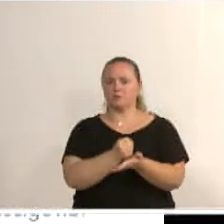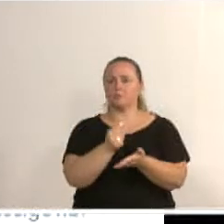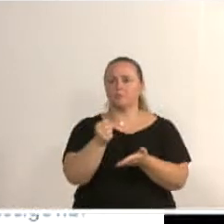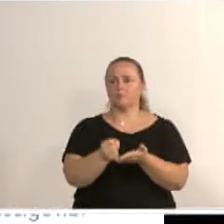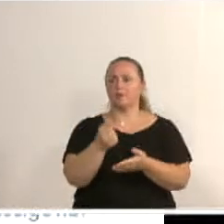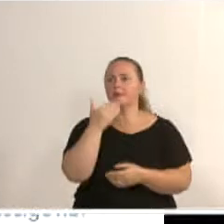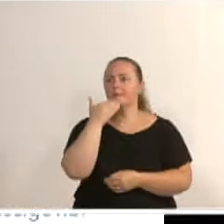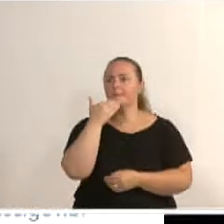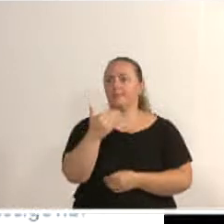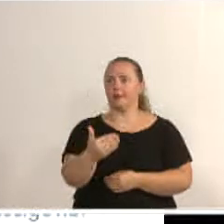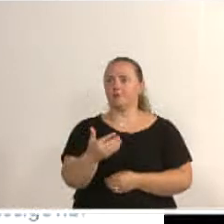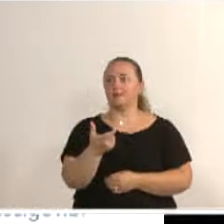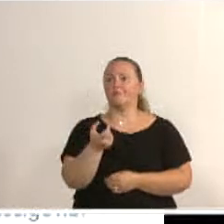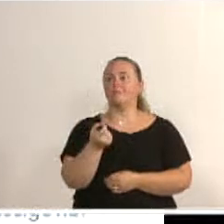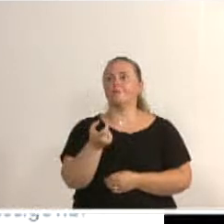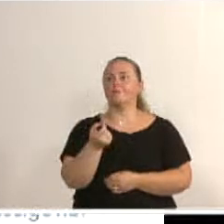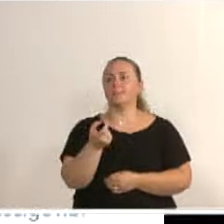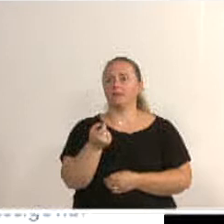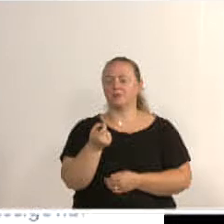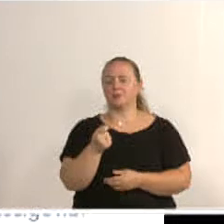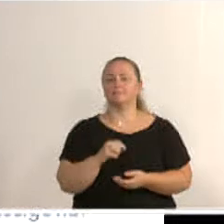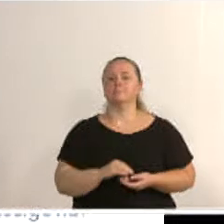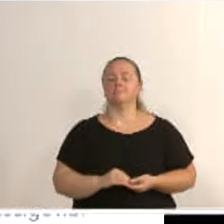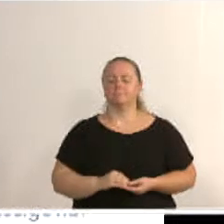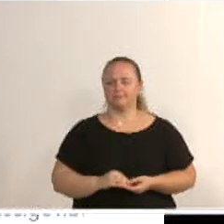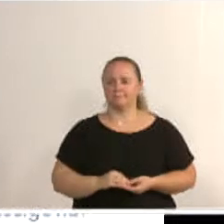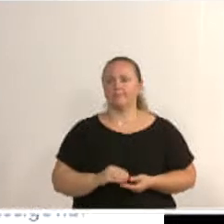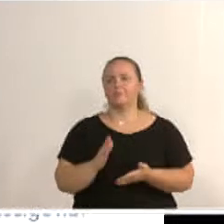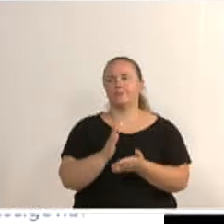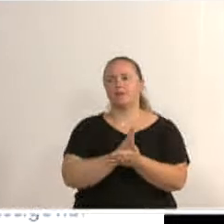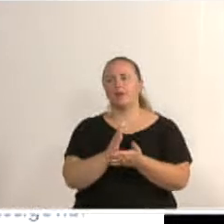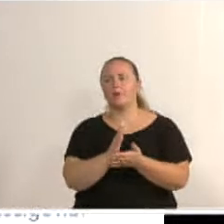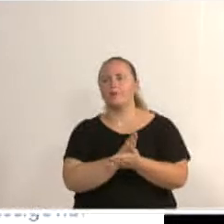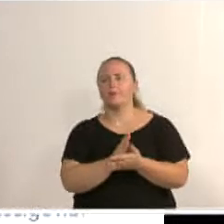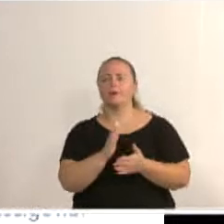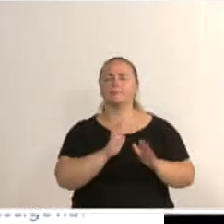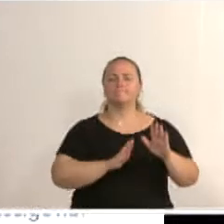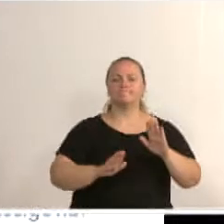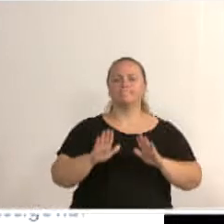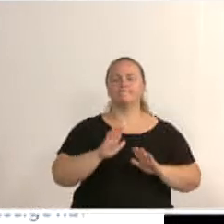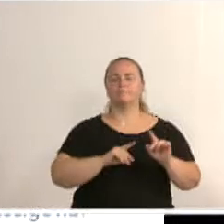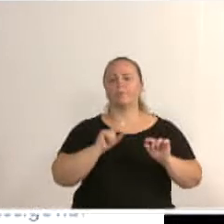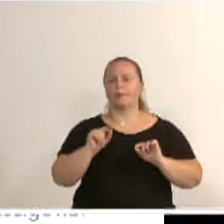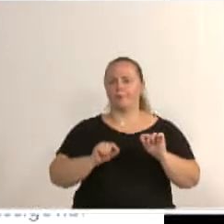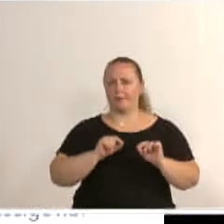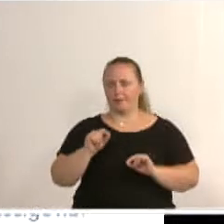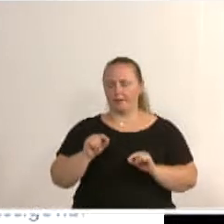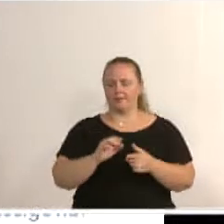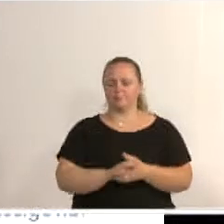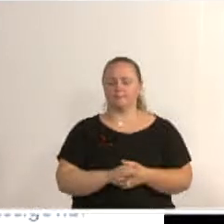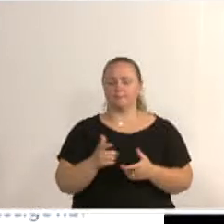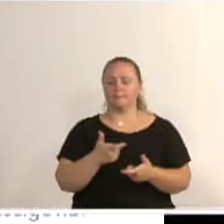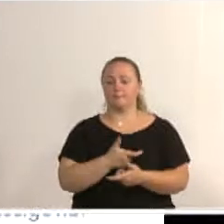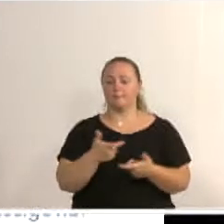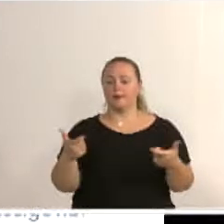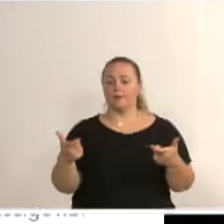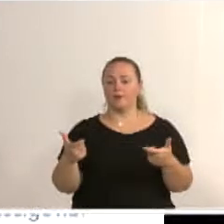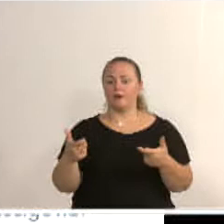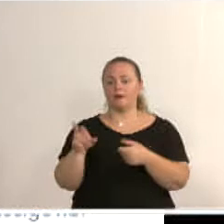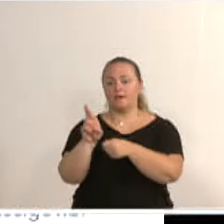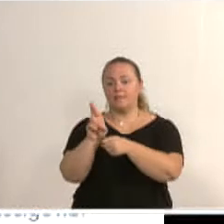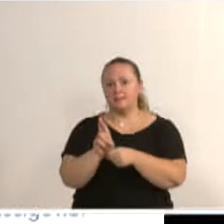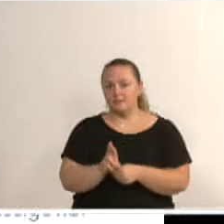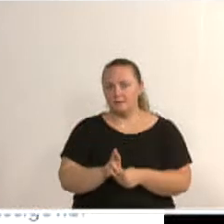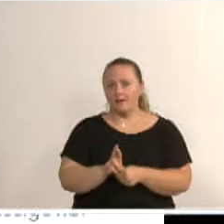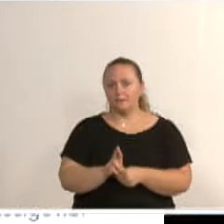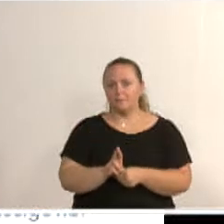sejam 20 veículos reservas, né? E algumas ponderações que essa comissão levantou é que é o maior percentual de veículos reserva do